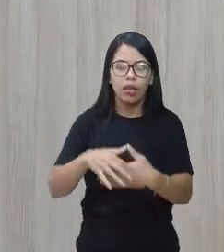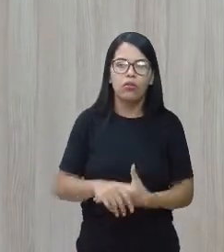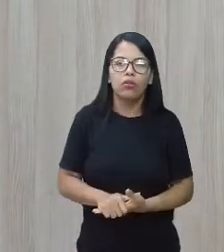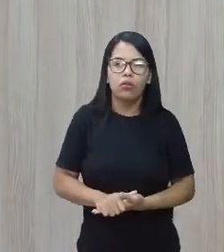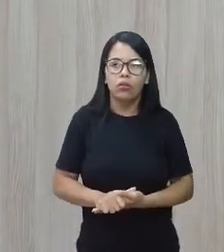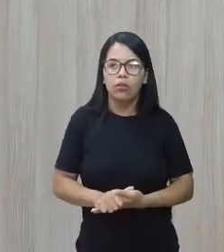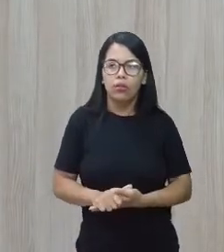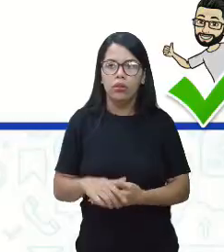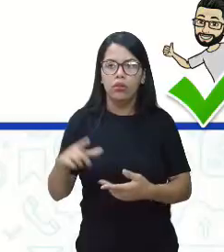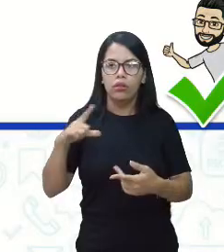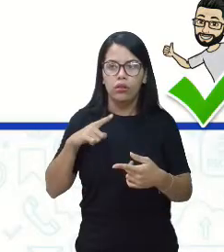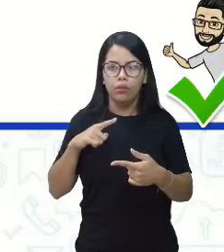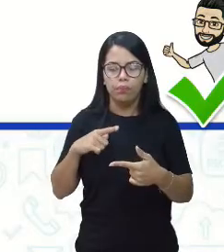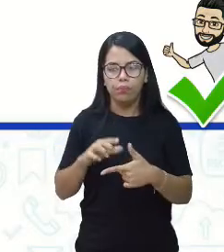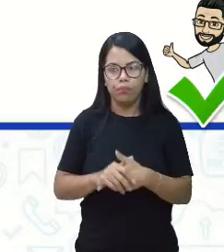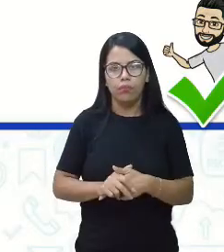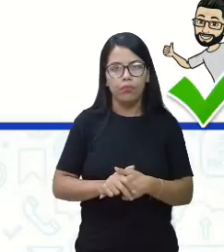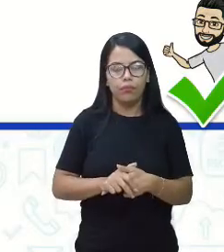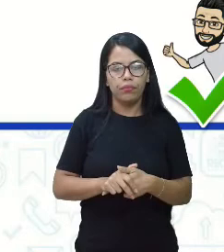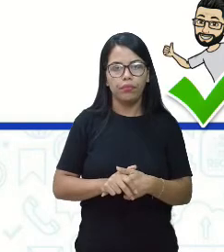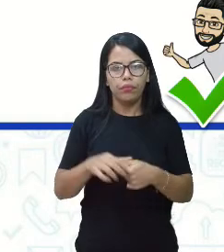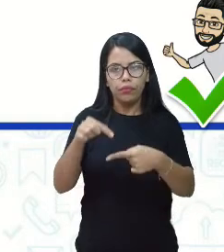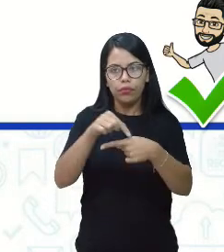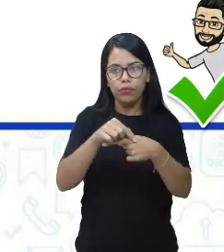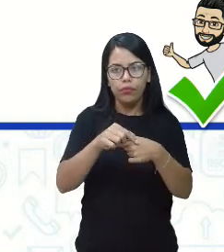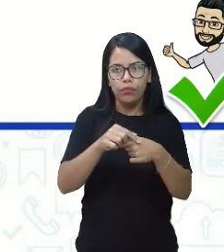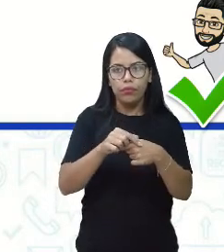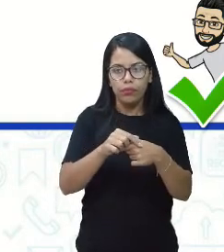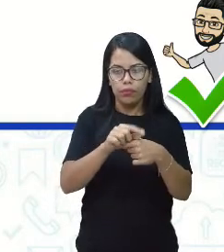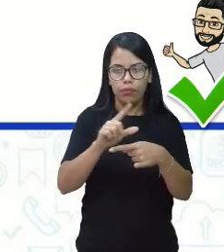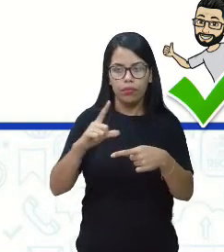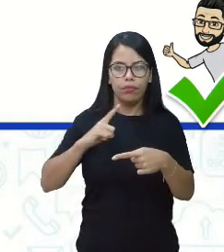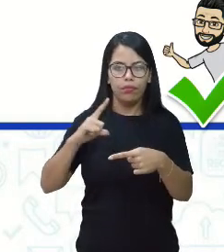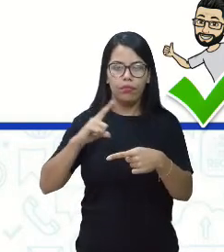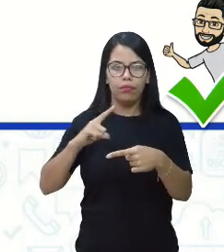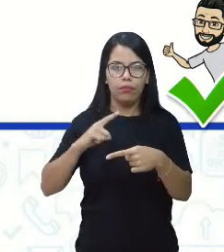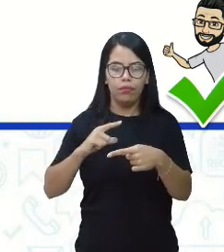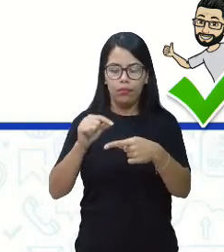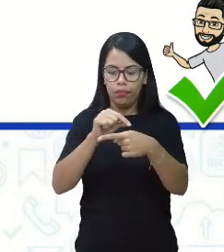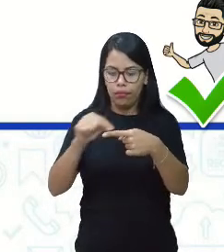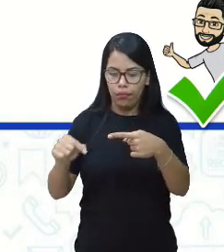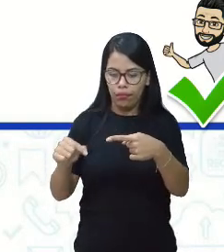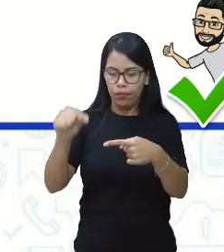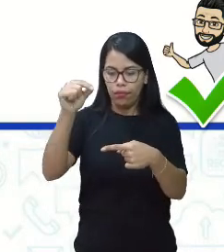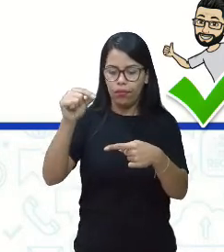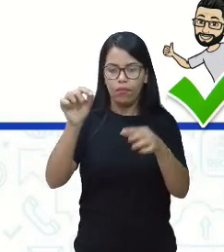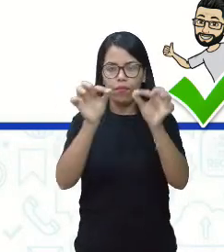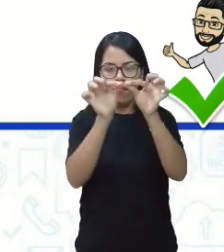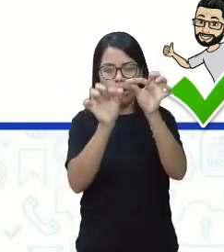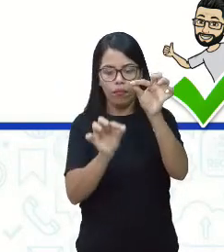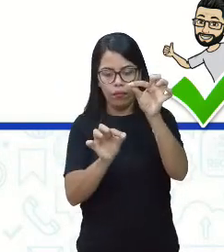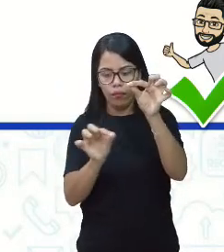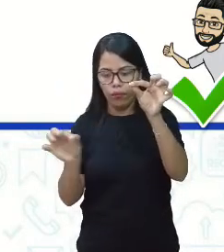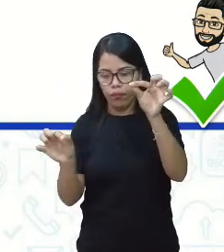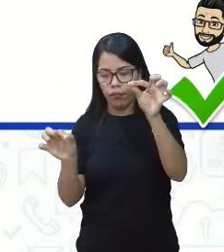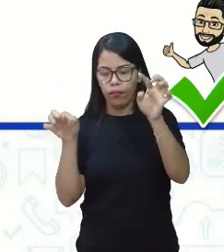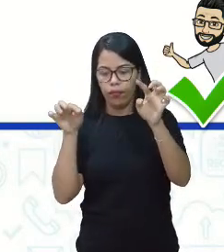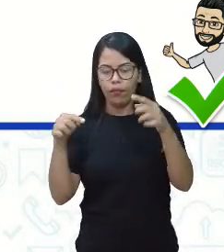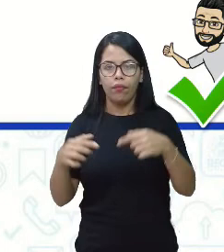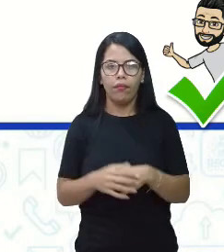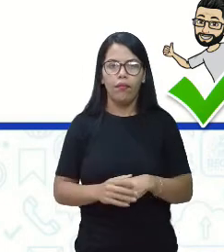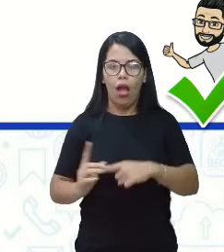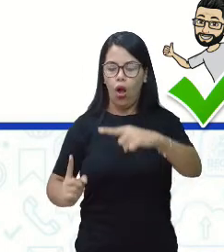ó, 2 segmentos de reta que foi traçado, certo? Coloquei aí esses 2 segmentos de reta e a